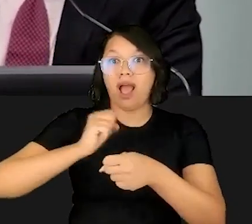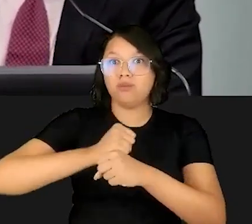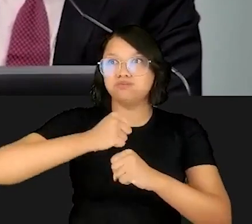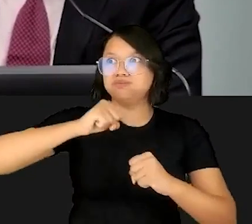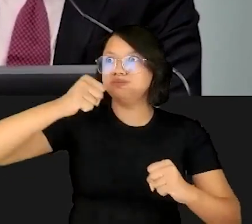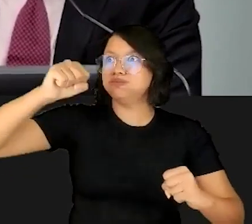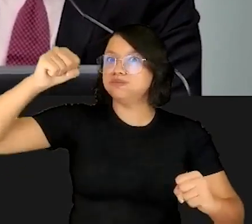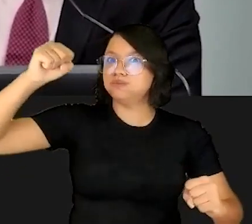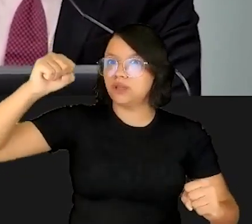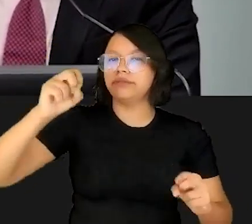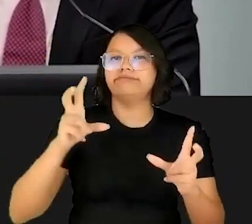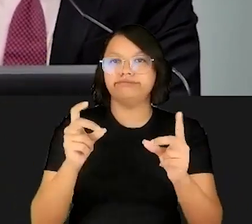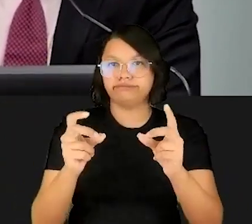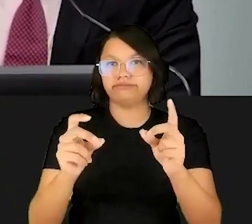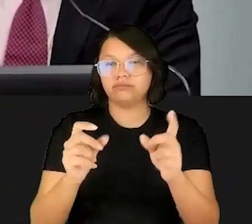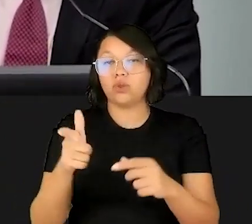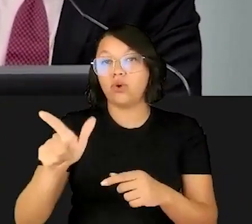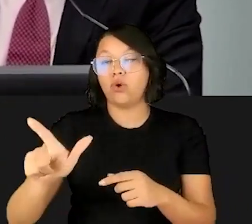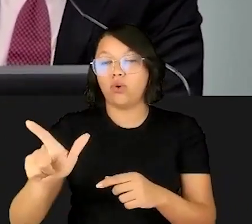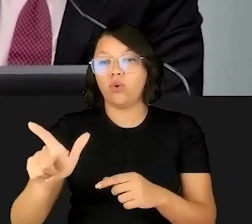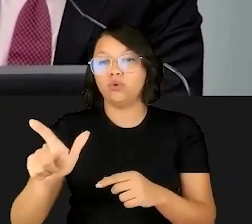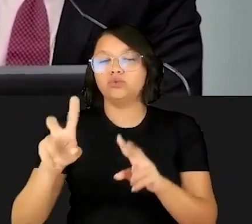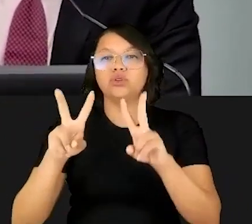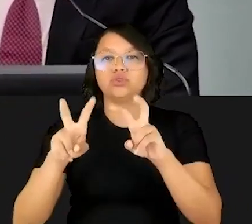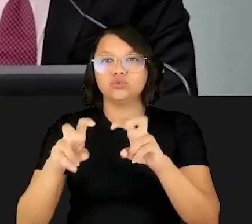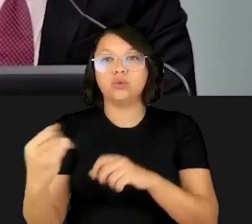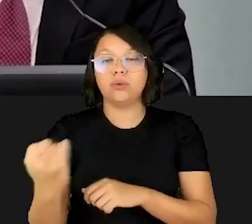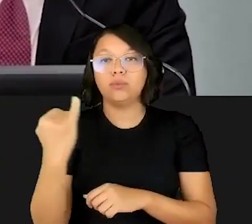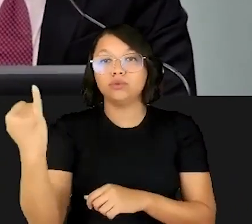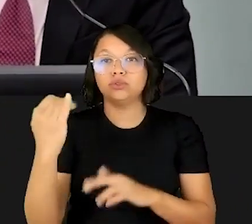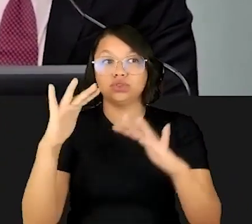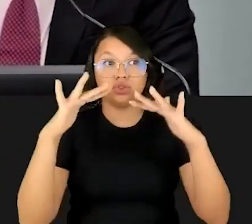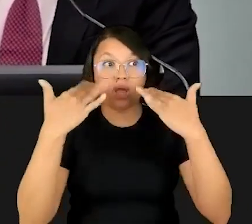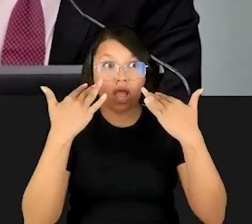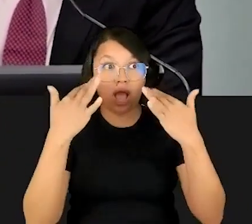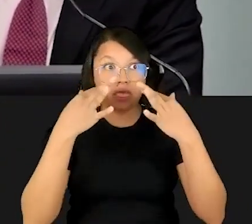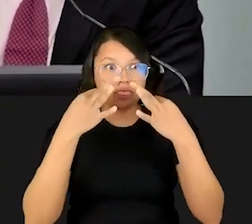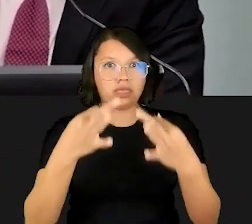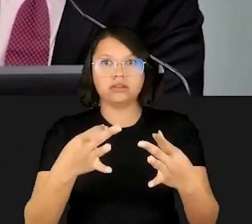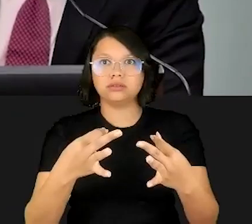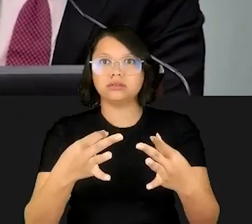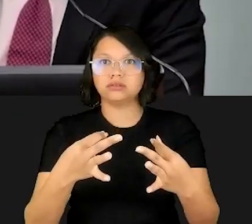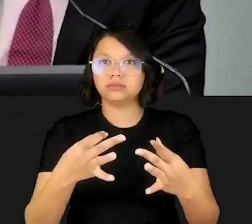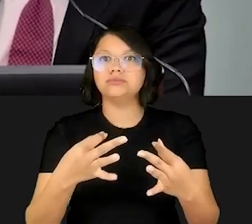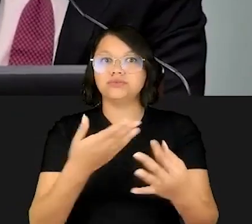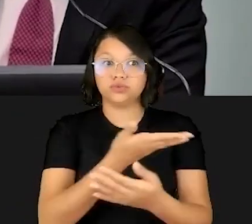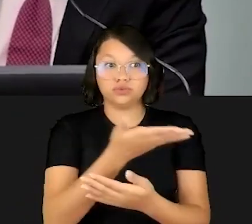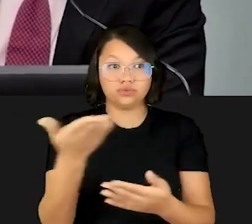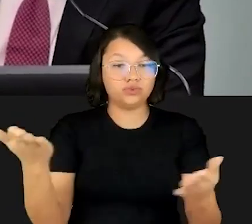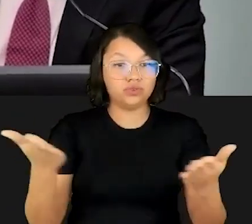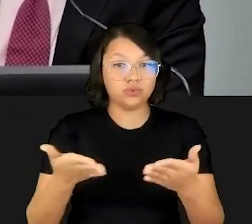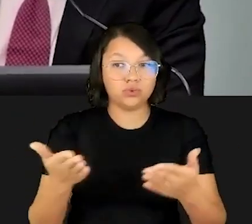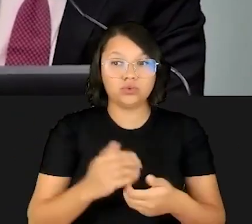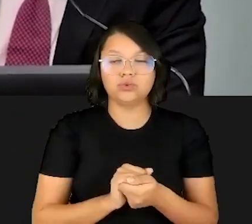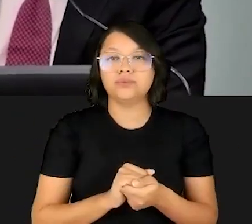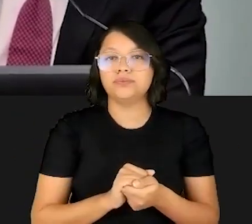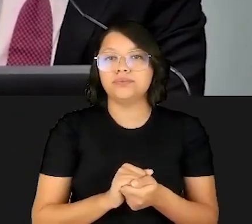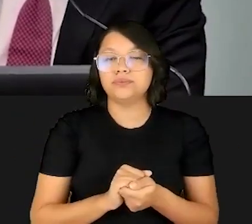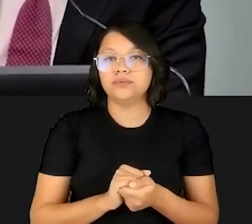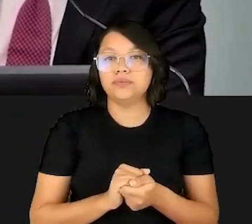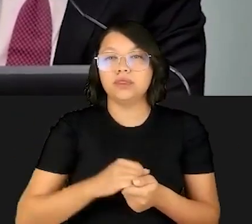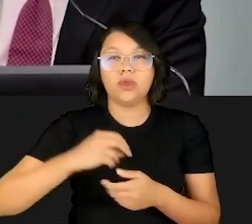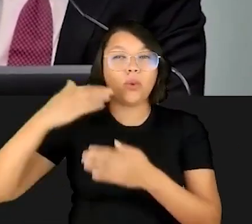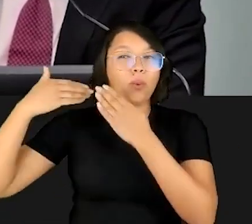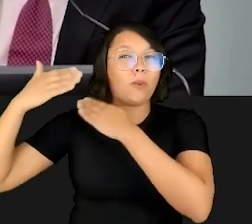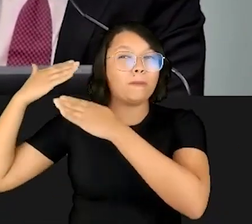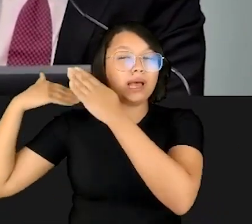Outro ponto relevante, que talvez tenha chamado a atenção de alguns dos nossos ouvintes aqui hoje, é que no passado